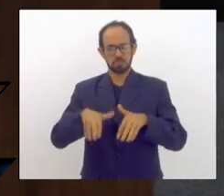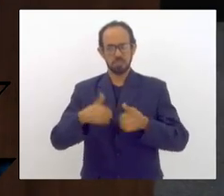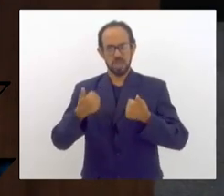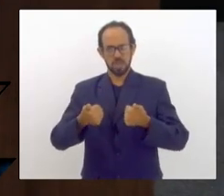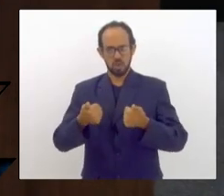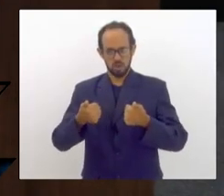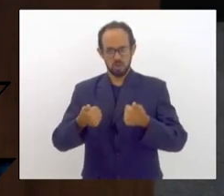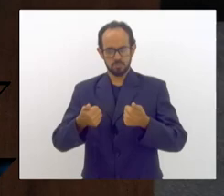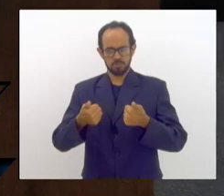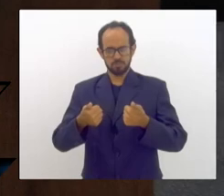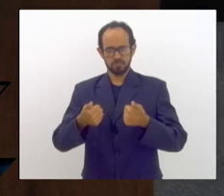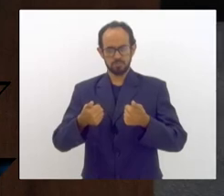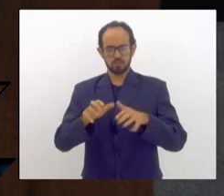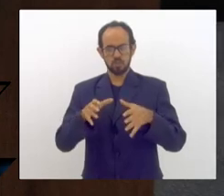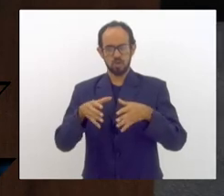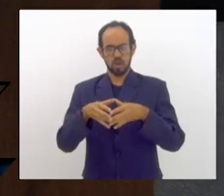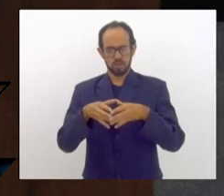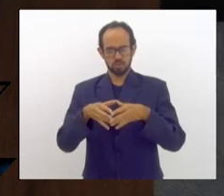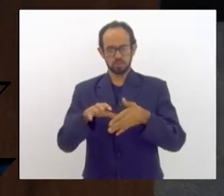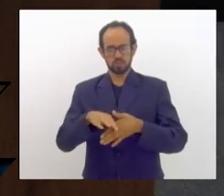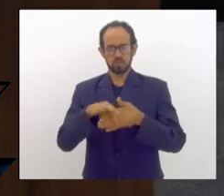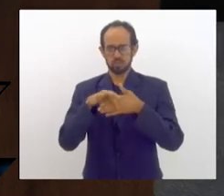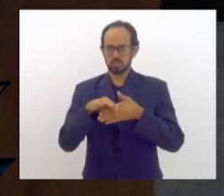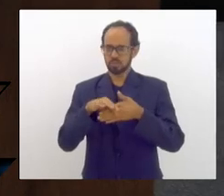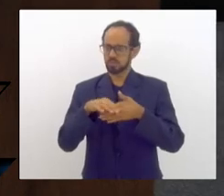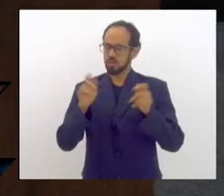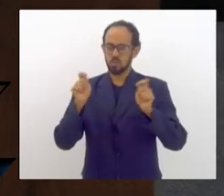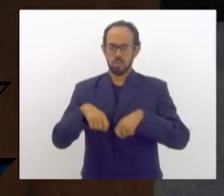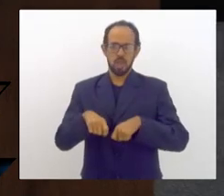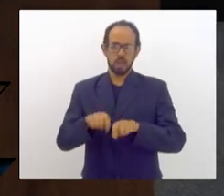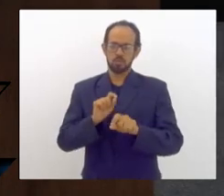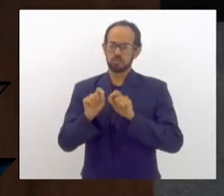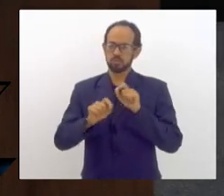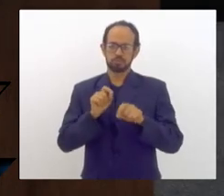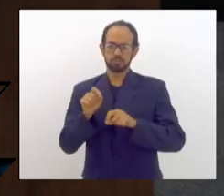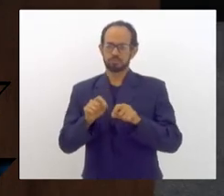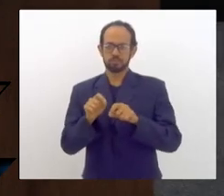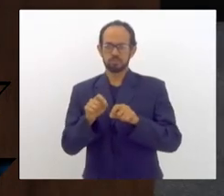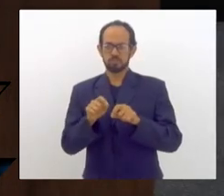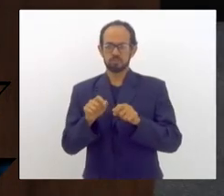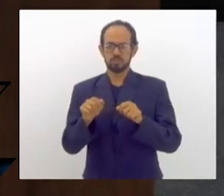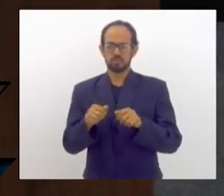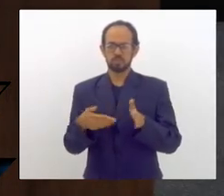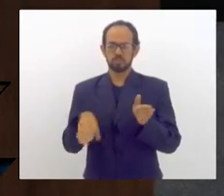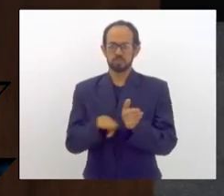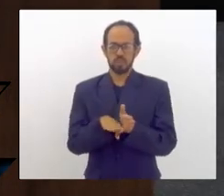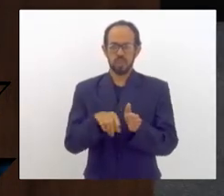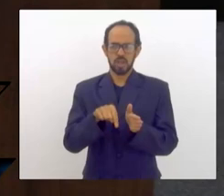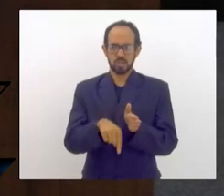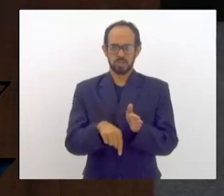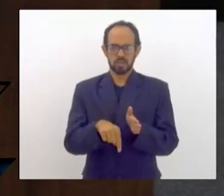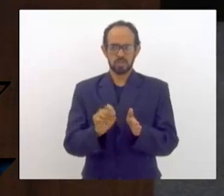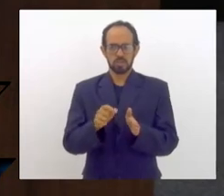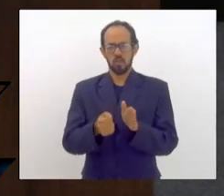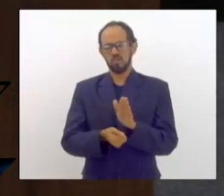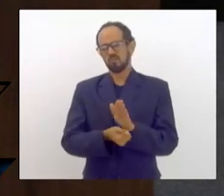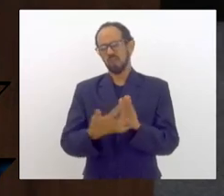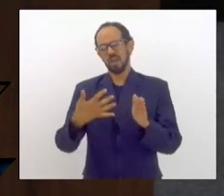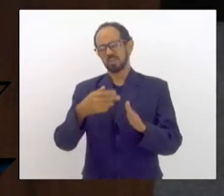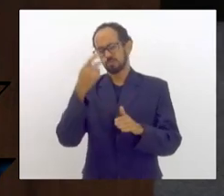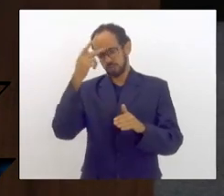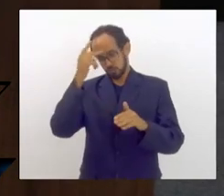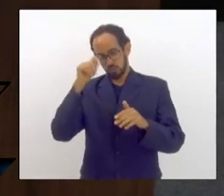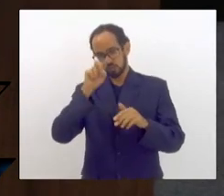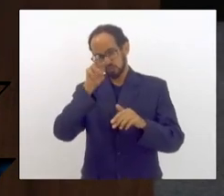sobre isso no Colégio de Líderes. Não dá para chegar aqui com centenas de pessoas nos assistindo pela TV